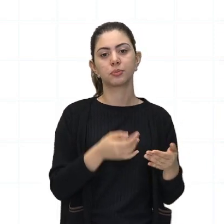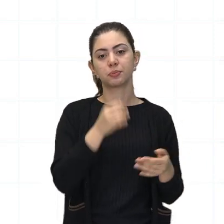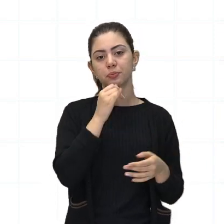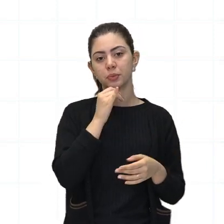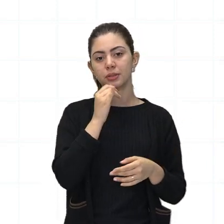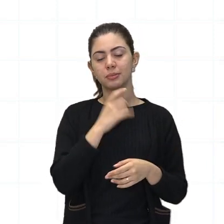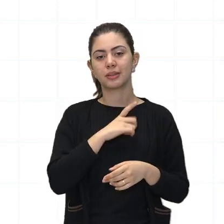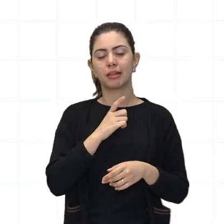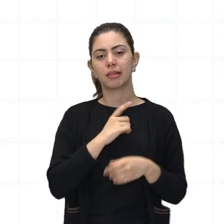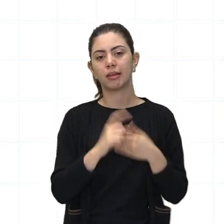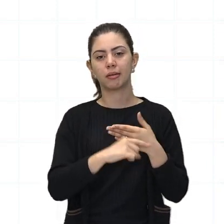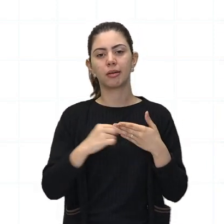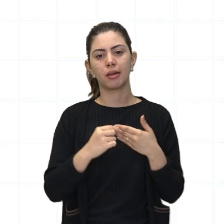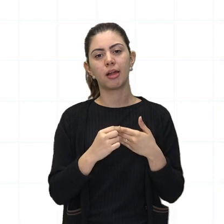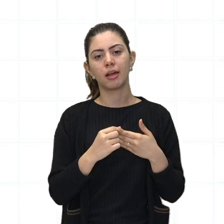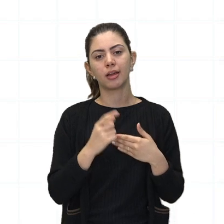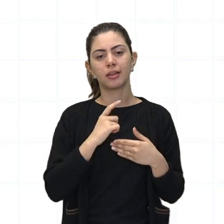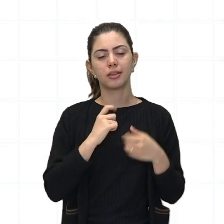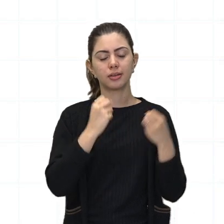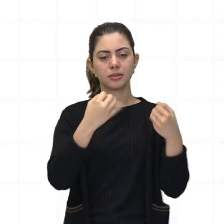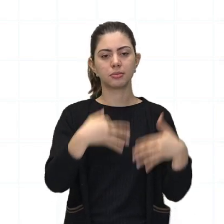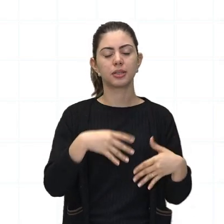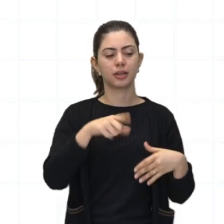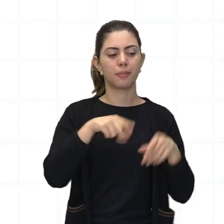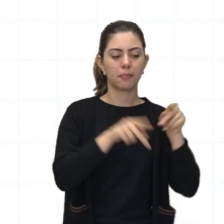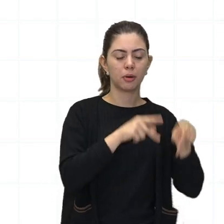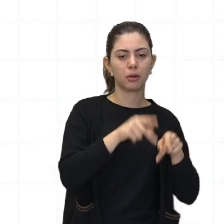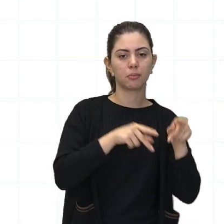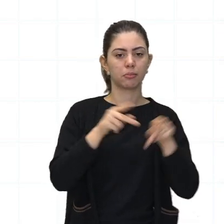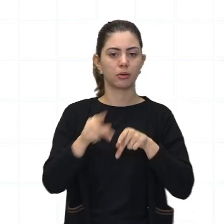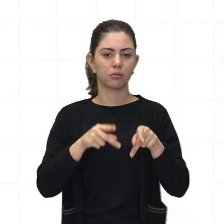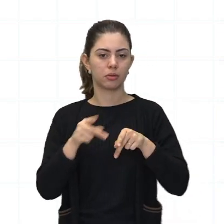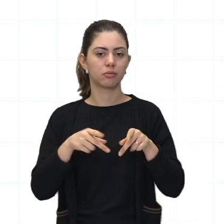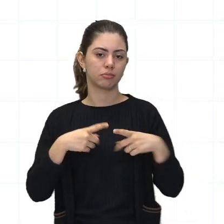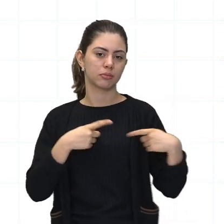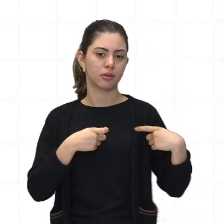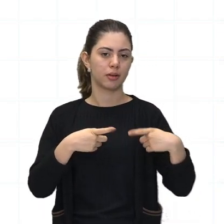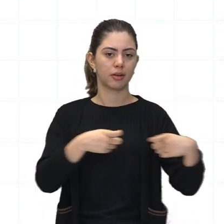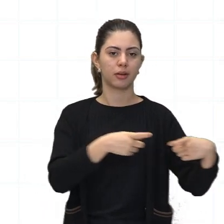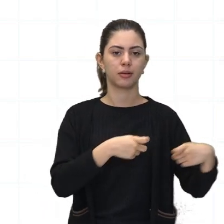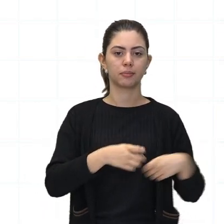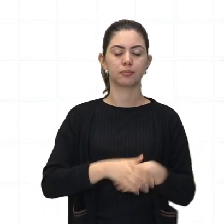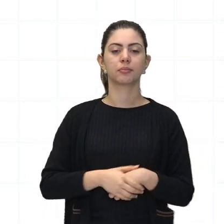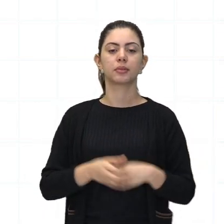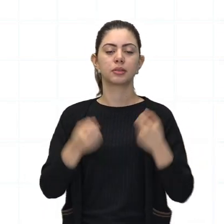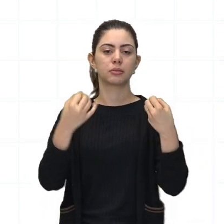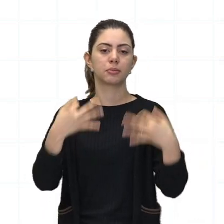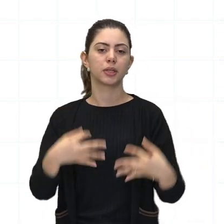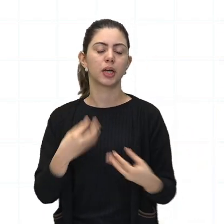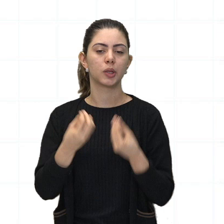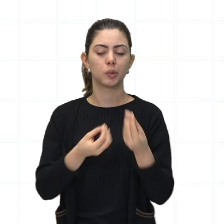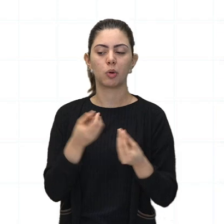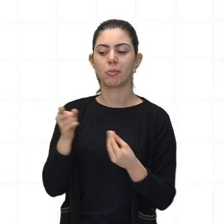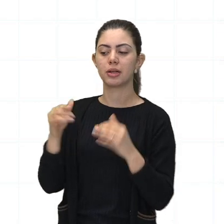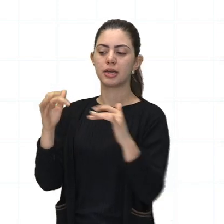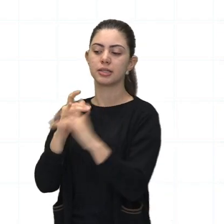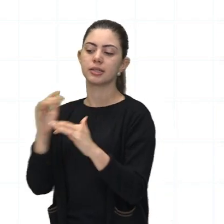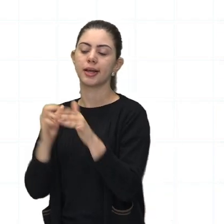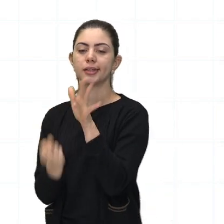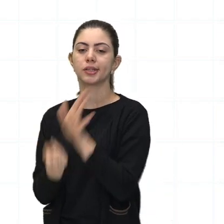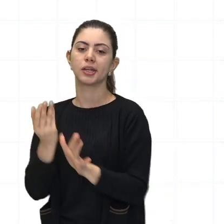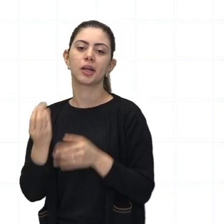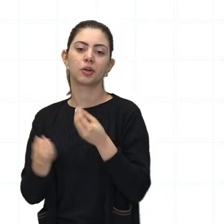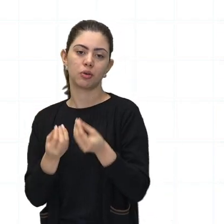Grécia e de Troia. Na verdade, de gregos e troianos, né? Contando também a história de como foi formada algumas cidades. Isso vai aparecer